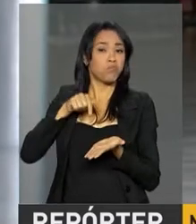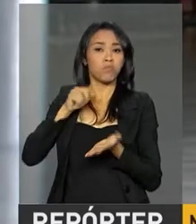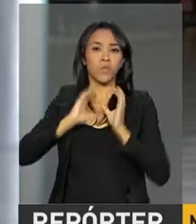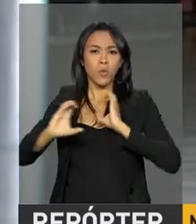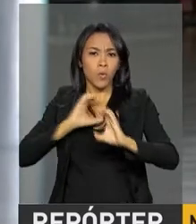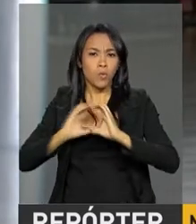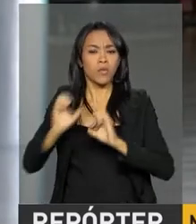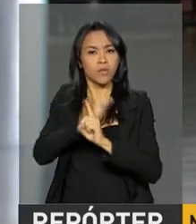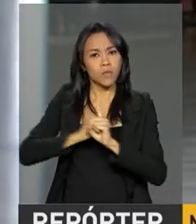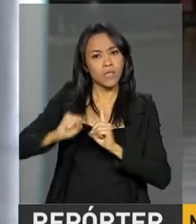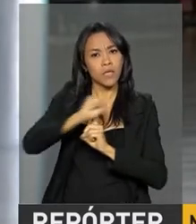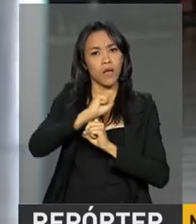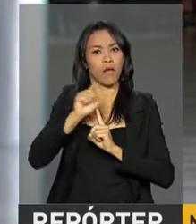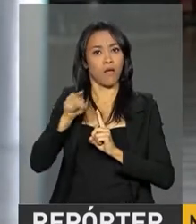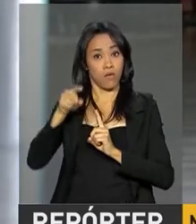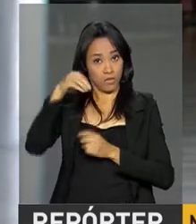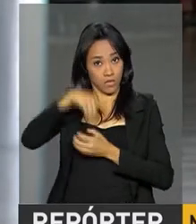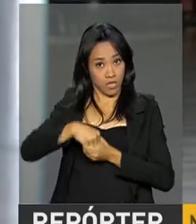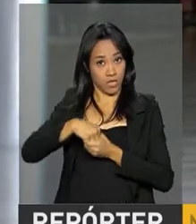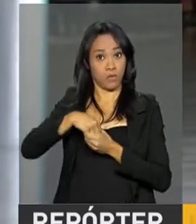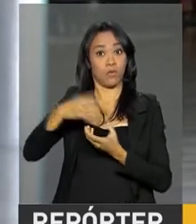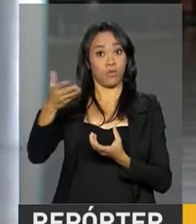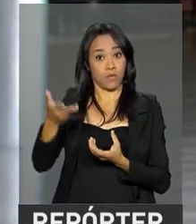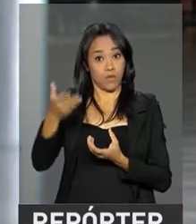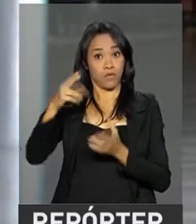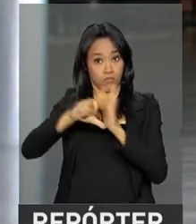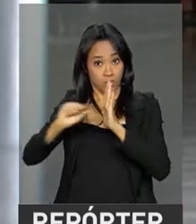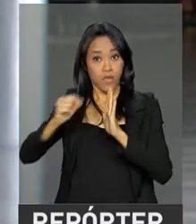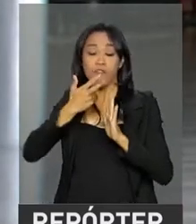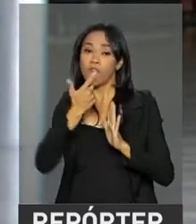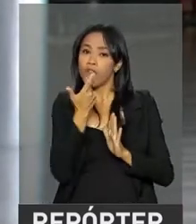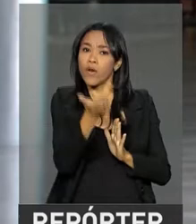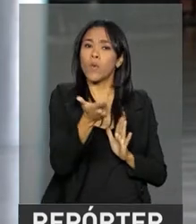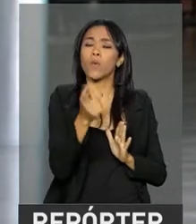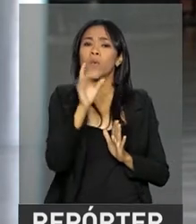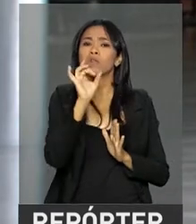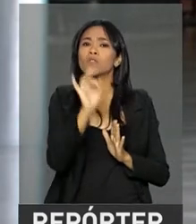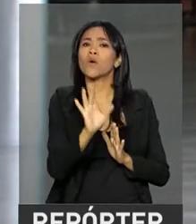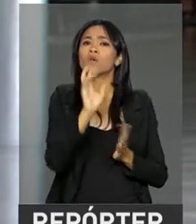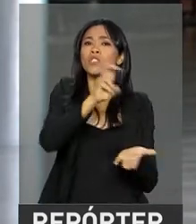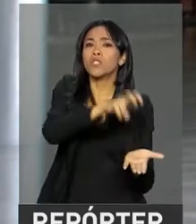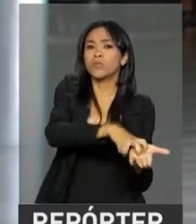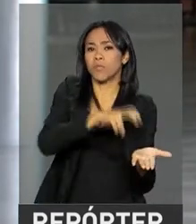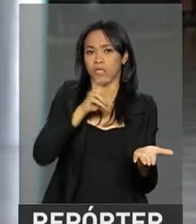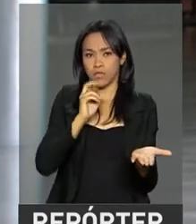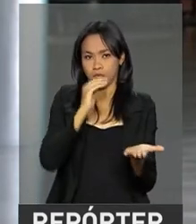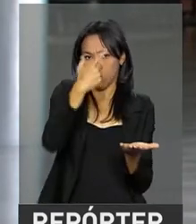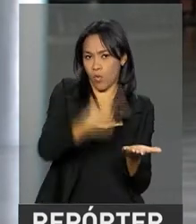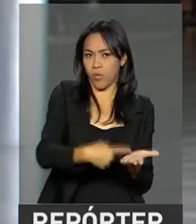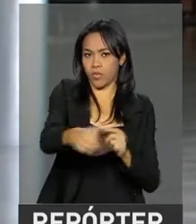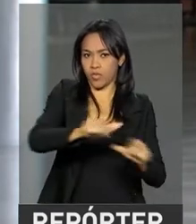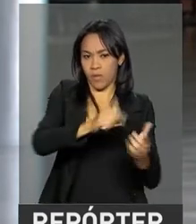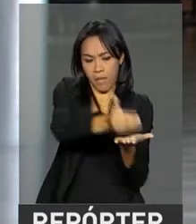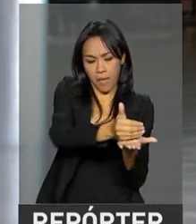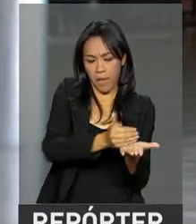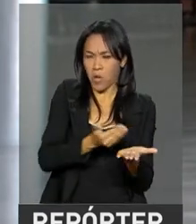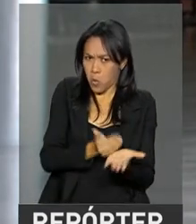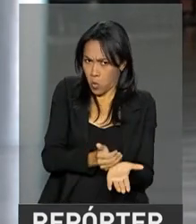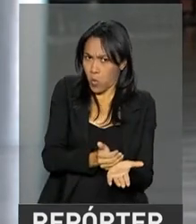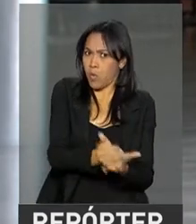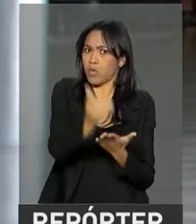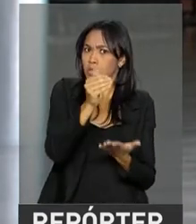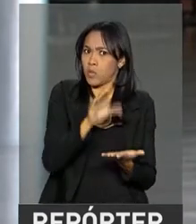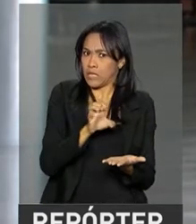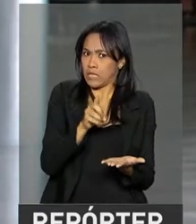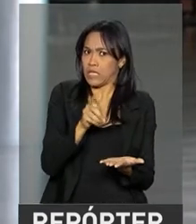da presidência da república divulgou a agenda do presidente michel temer somente na parte da manhã ea agenda começou um pouco mais cedo hoje